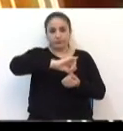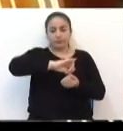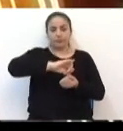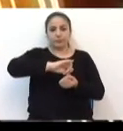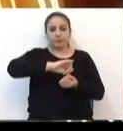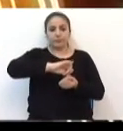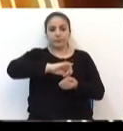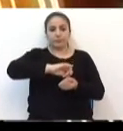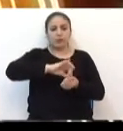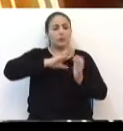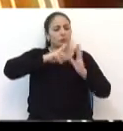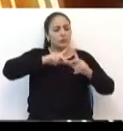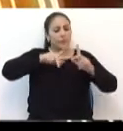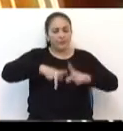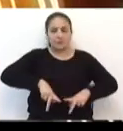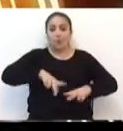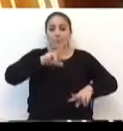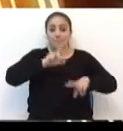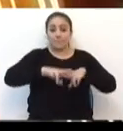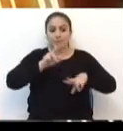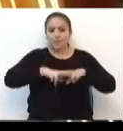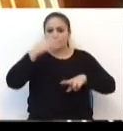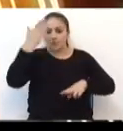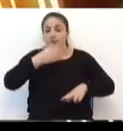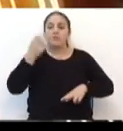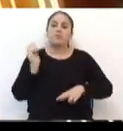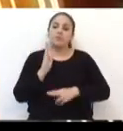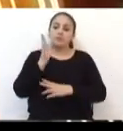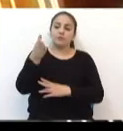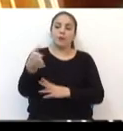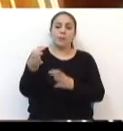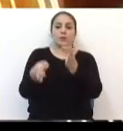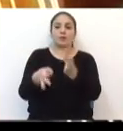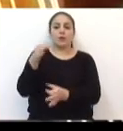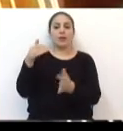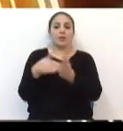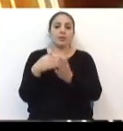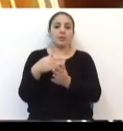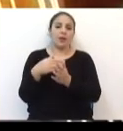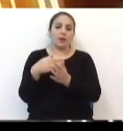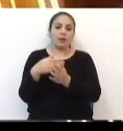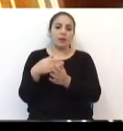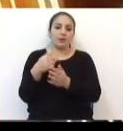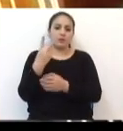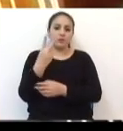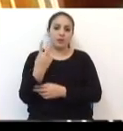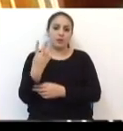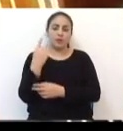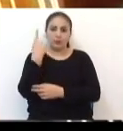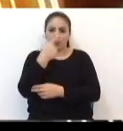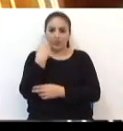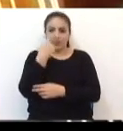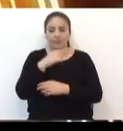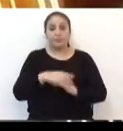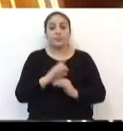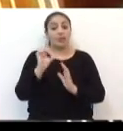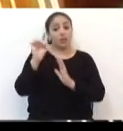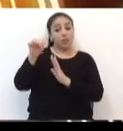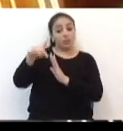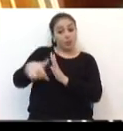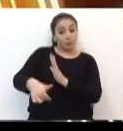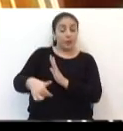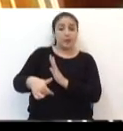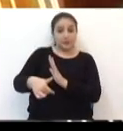audiências de custódia, ou seja, todo preso em flagrante tem que ser conduzido à autoridade judiciária em até 24 horas. O que vem